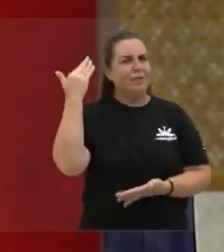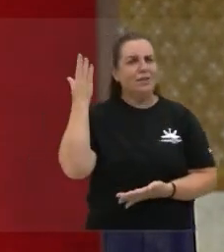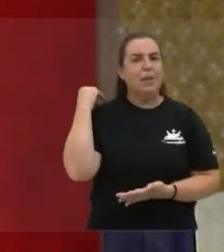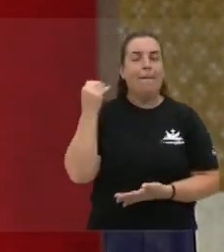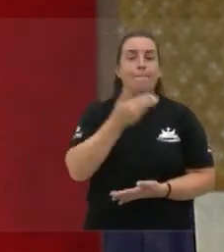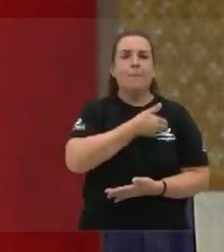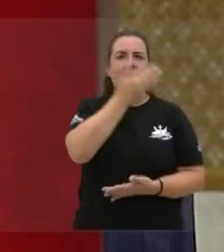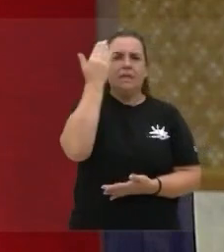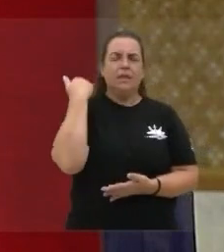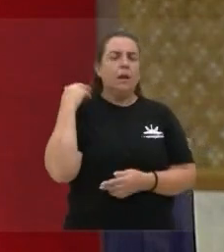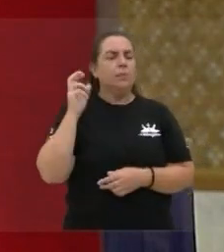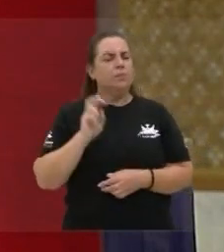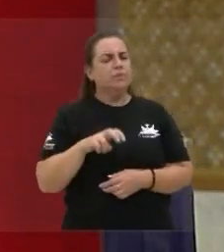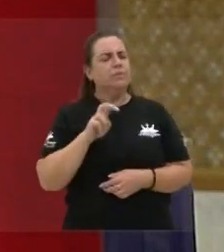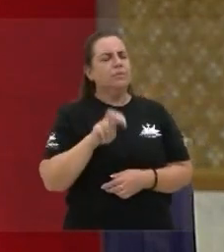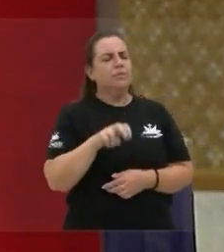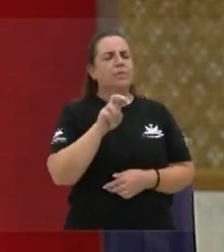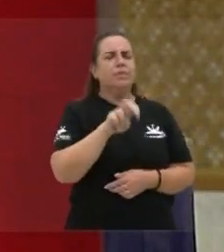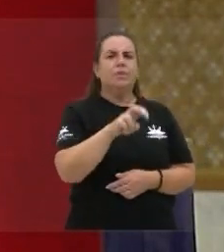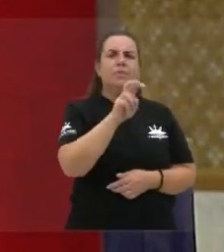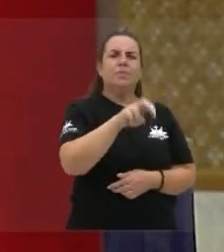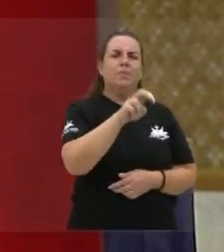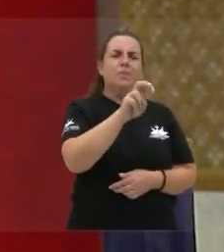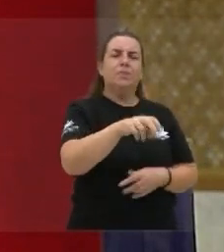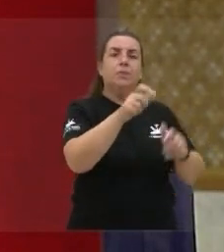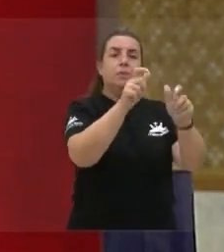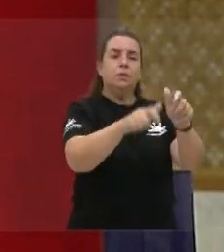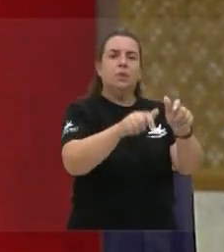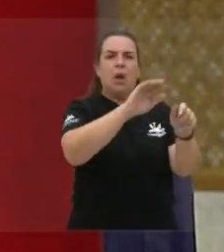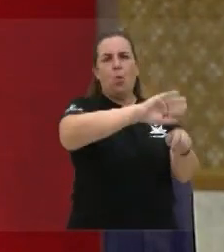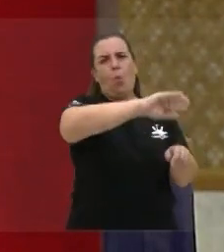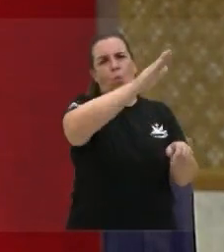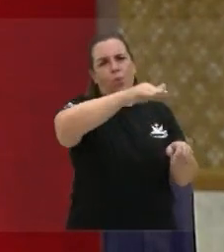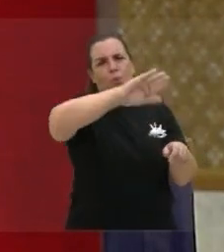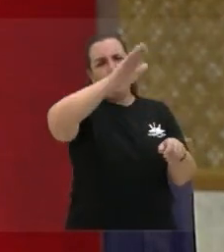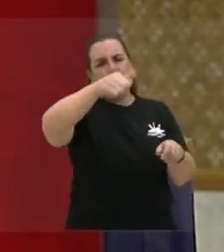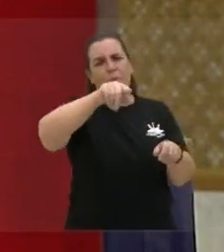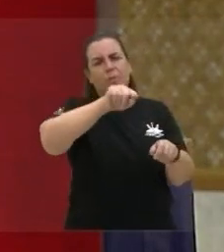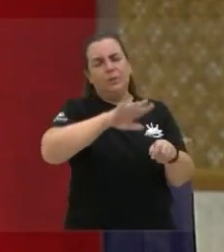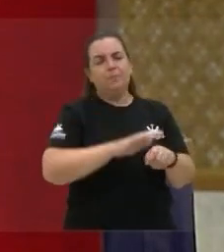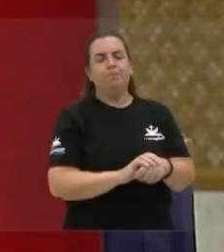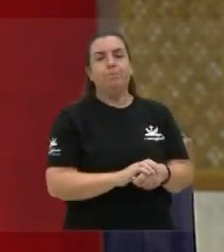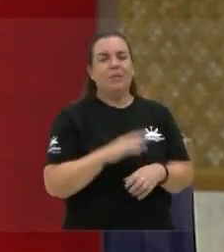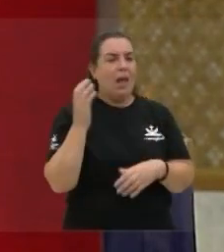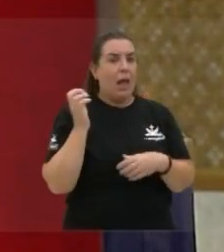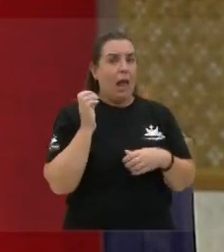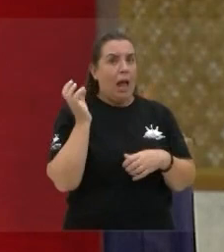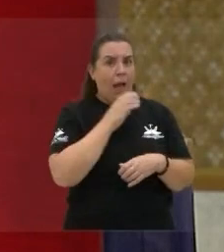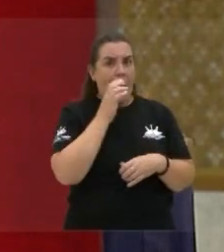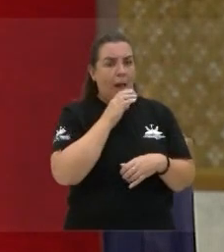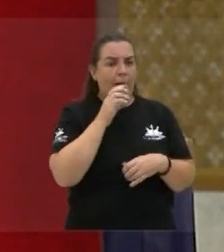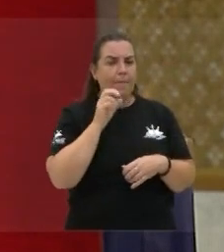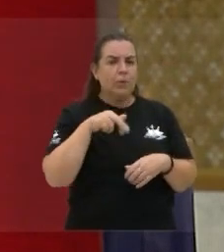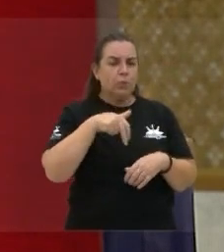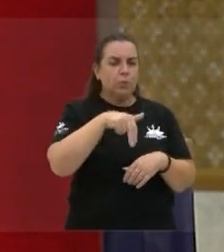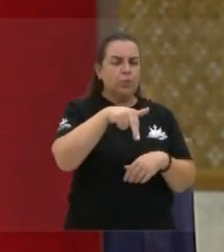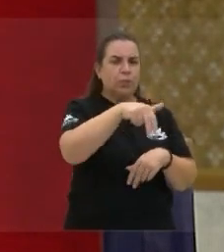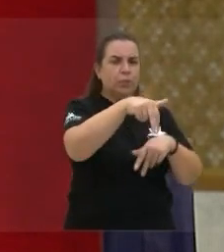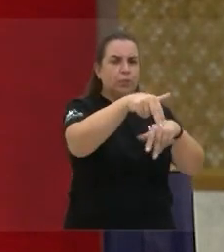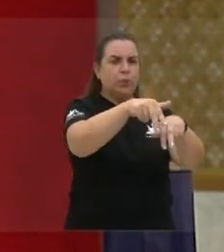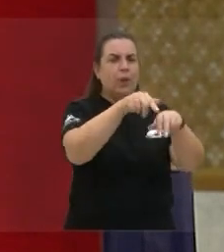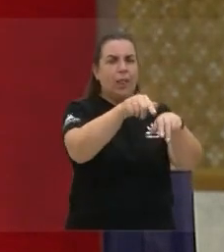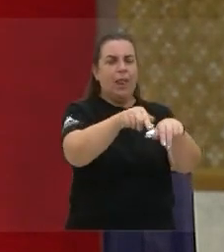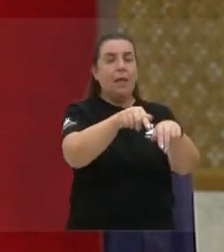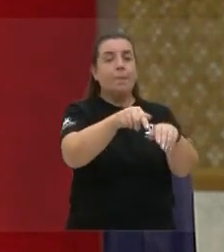região montanhosa, dirigindo-se apressadamente à cidade da Judéia. Entrou na casa